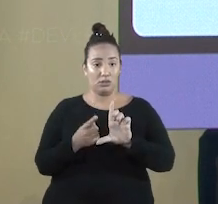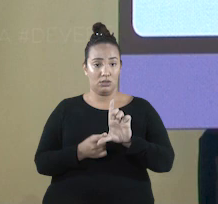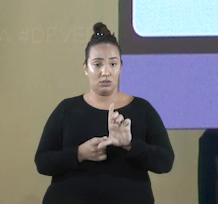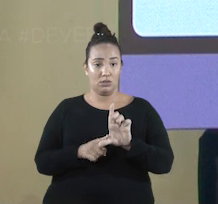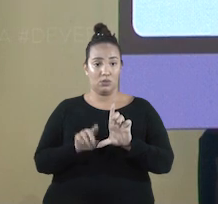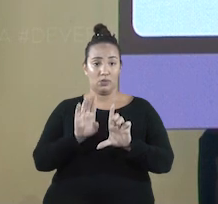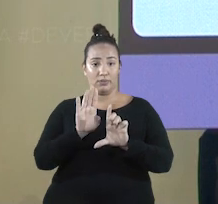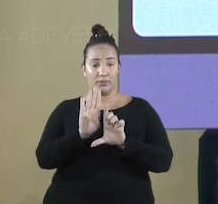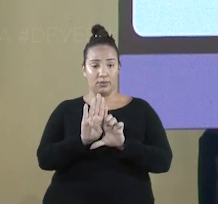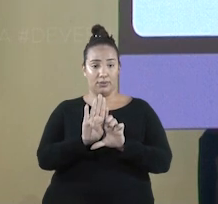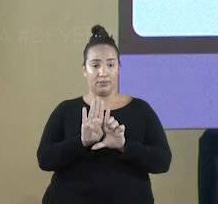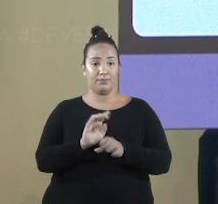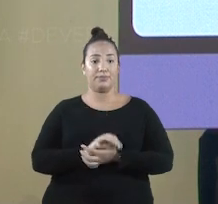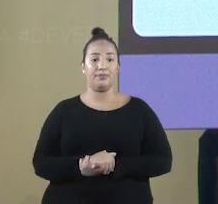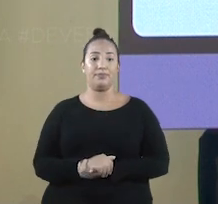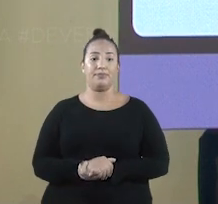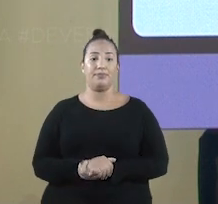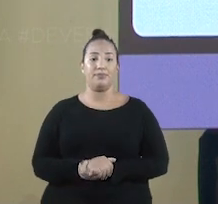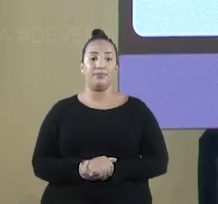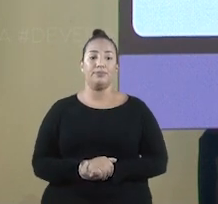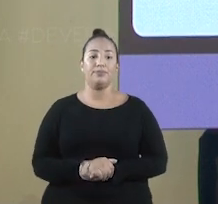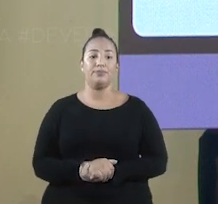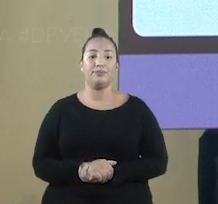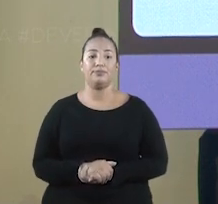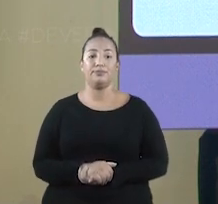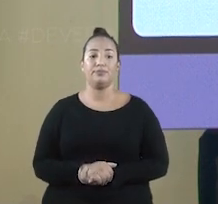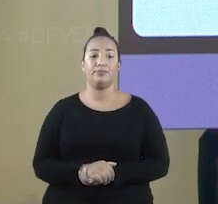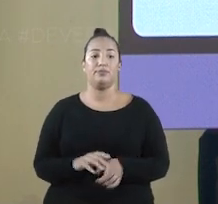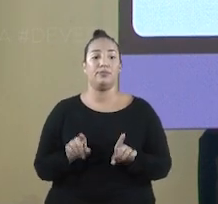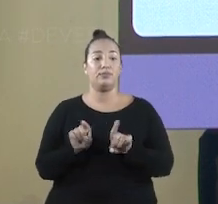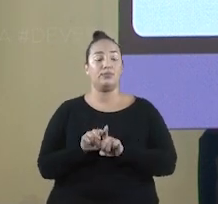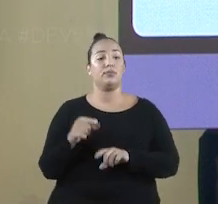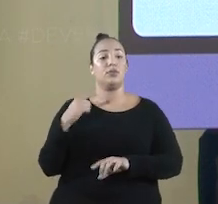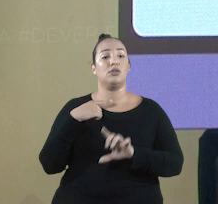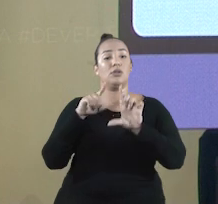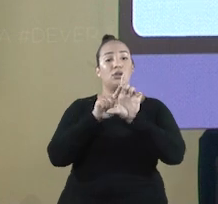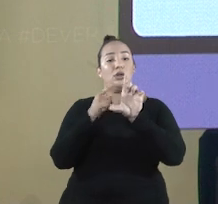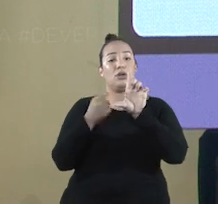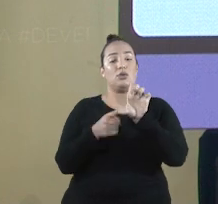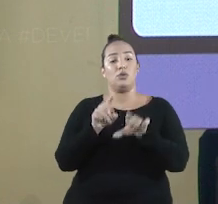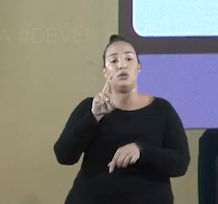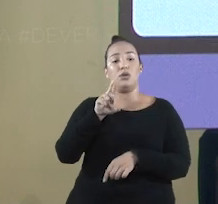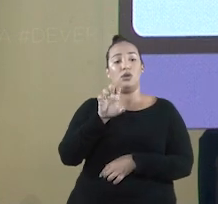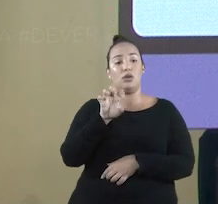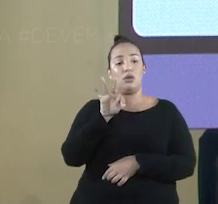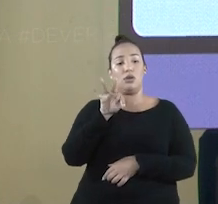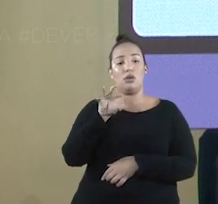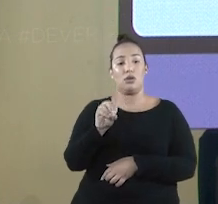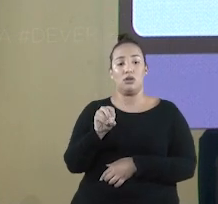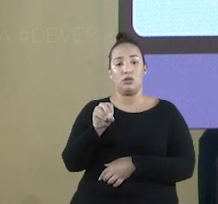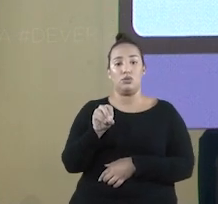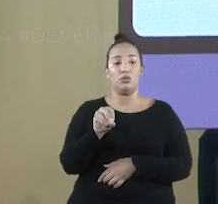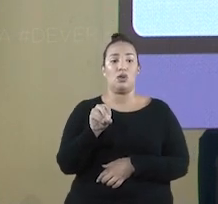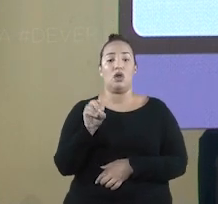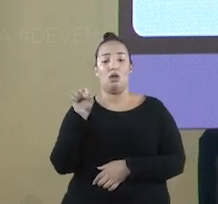de ângulo B, ok? E temos também o ângulo reto aqui, ó. Ângulo